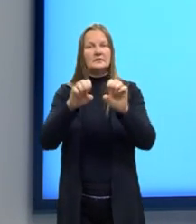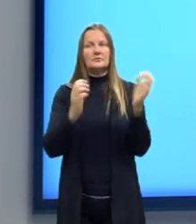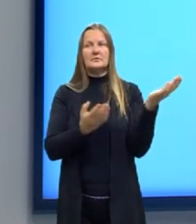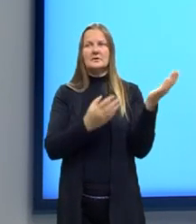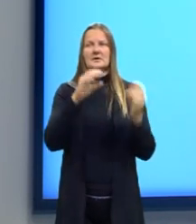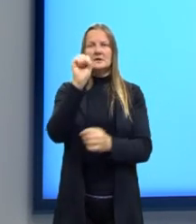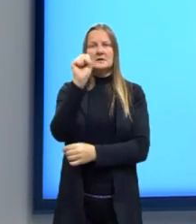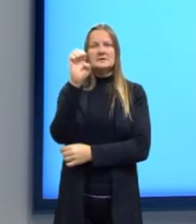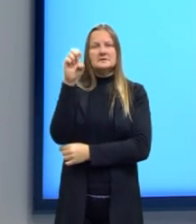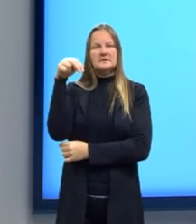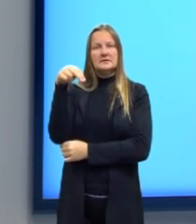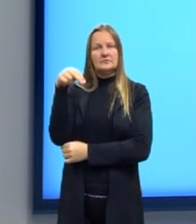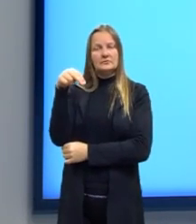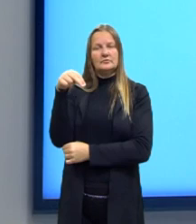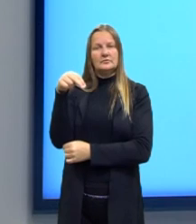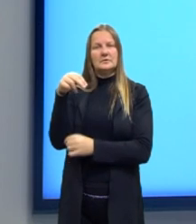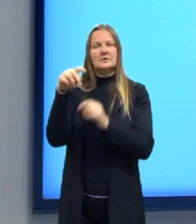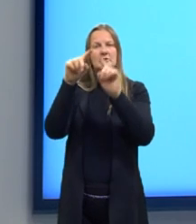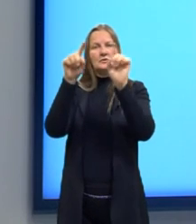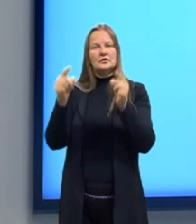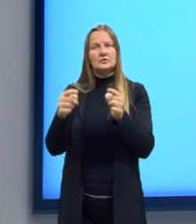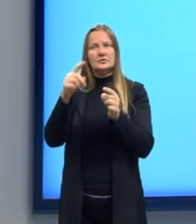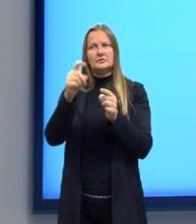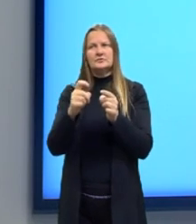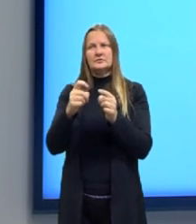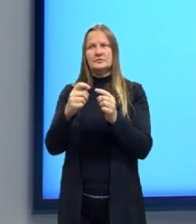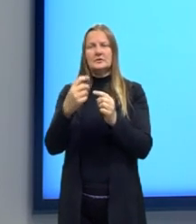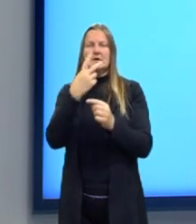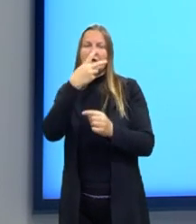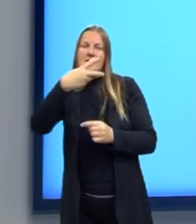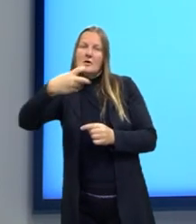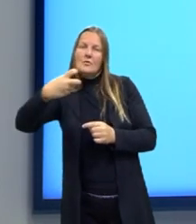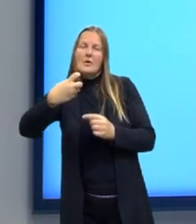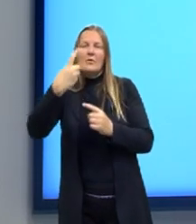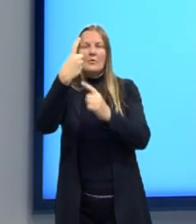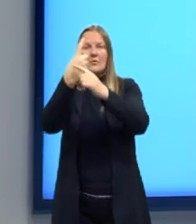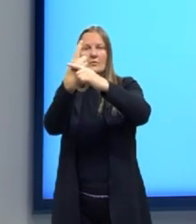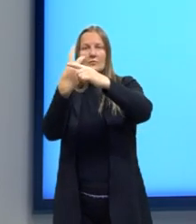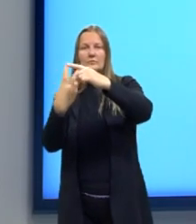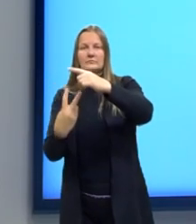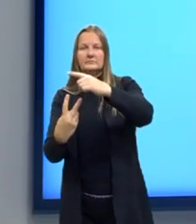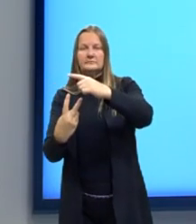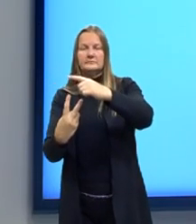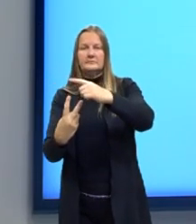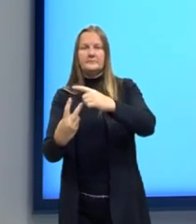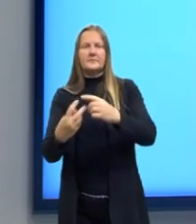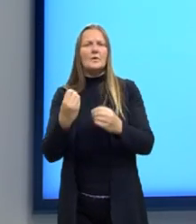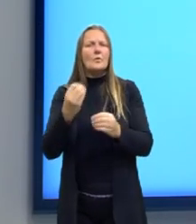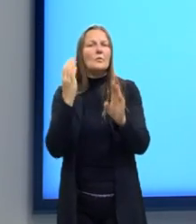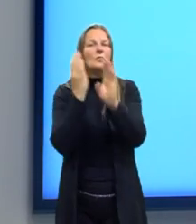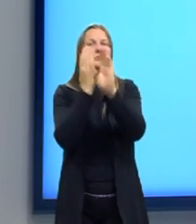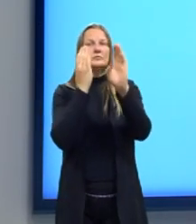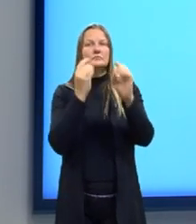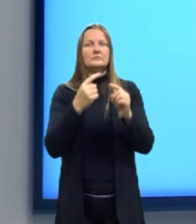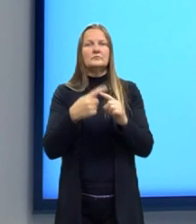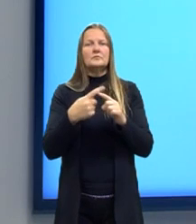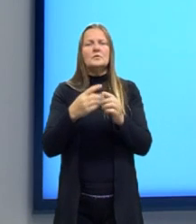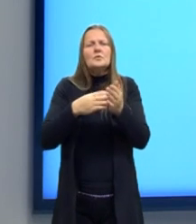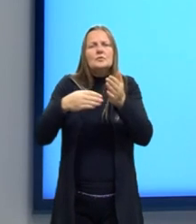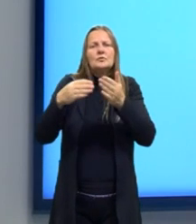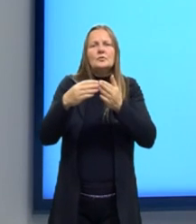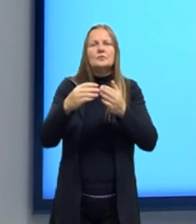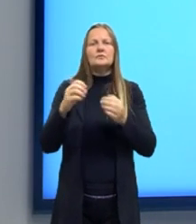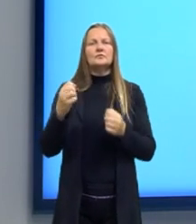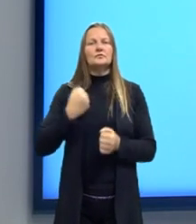seno de x igual a um meio um sobre dois então nós vamos buscar descobrir todos